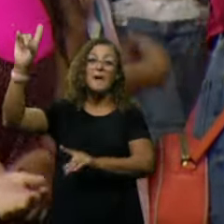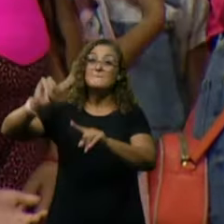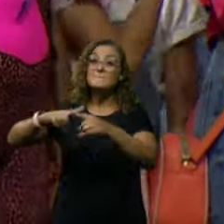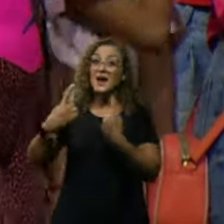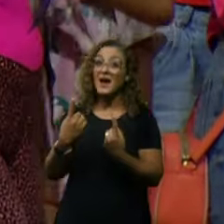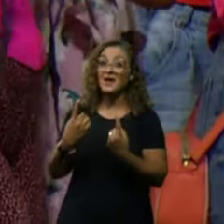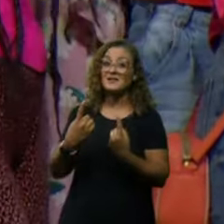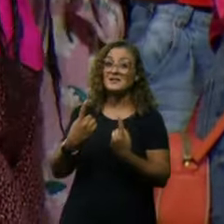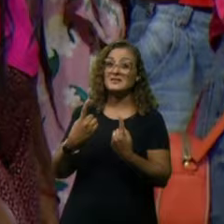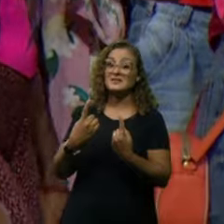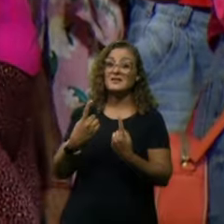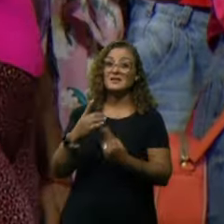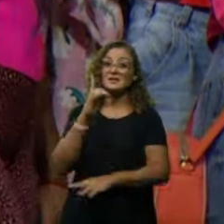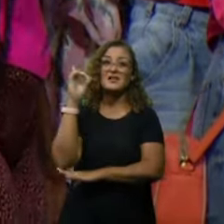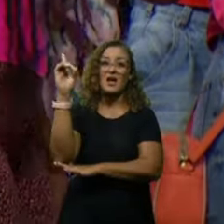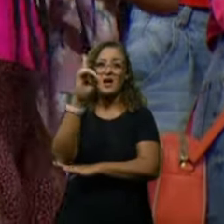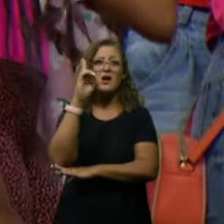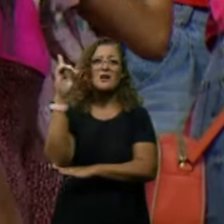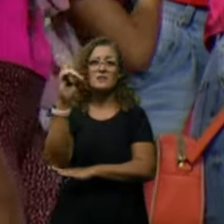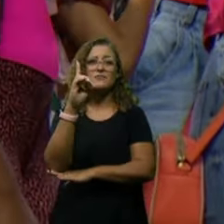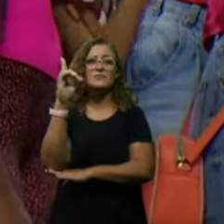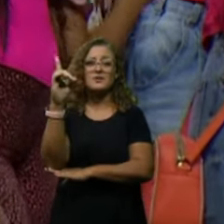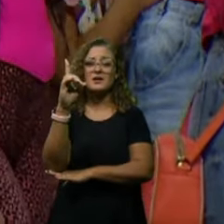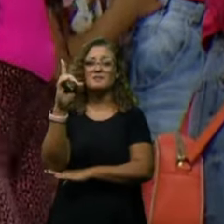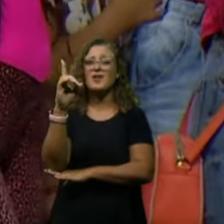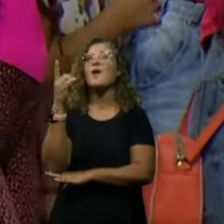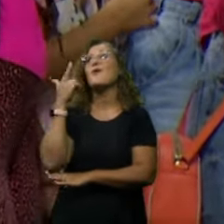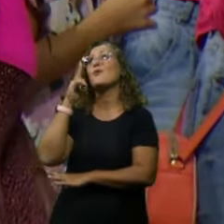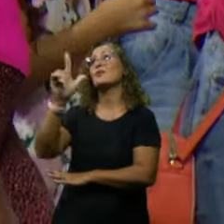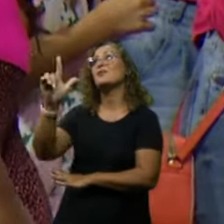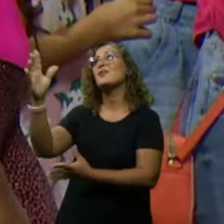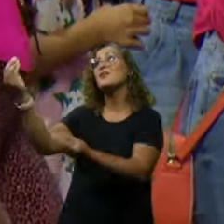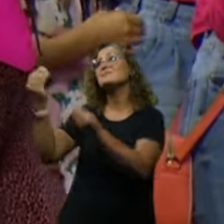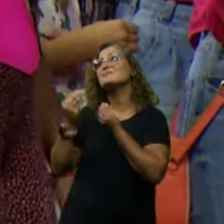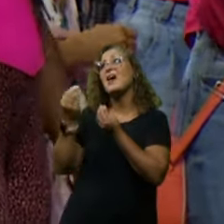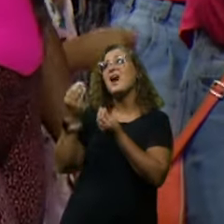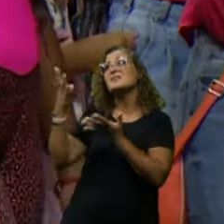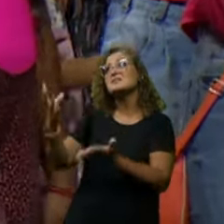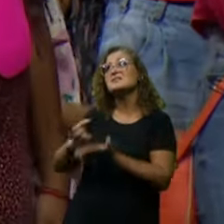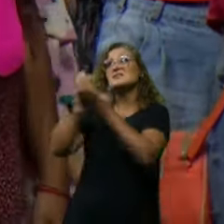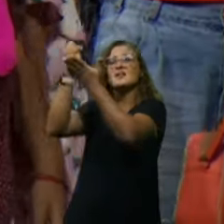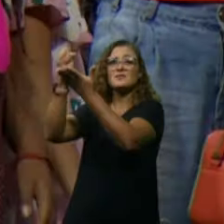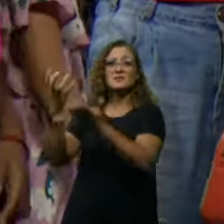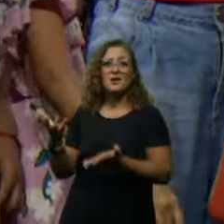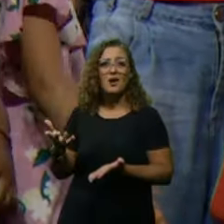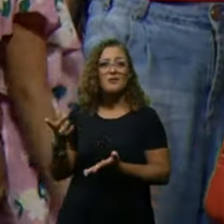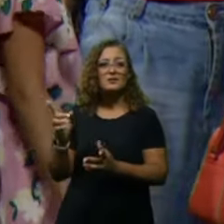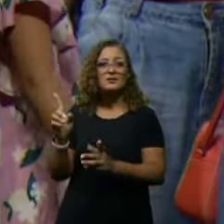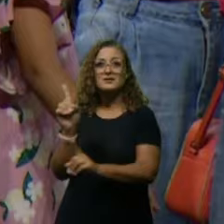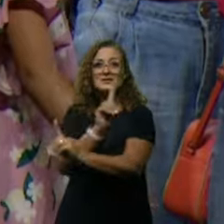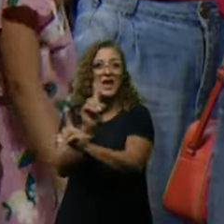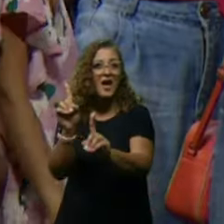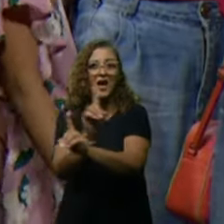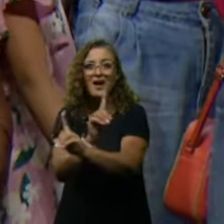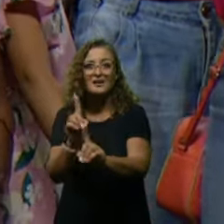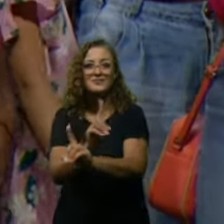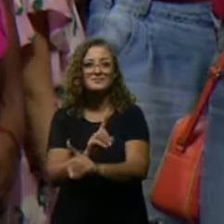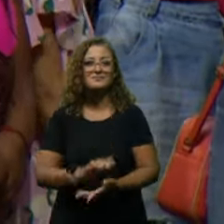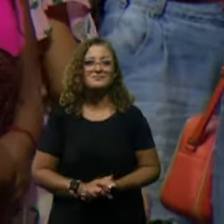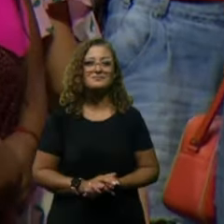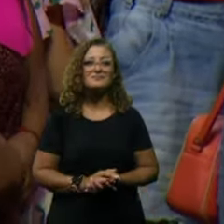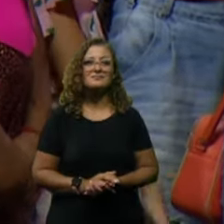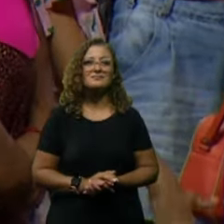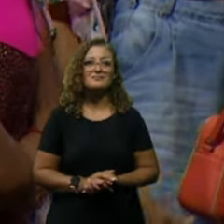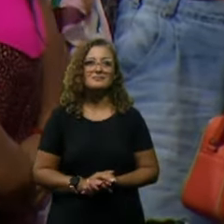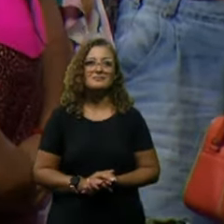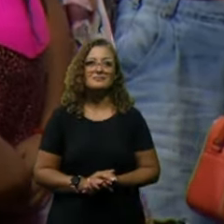dele de Deus nos 51 que ele perde torna a dar-me o que salvação torna a dar-me o que a gente então vou perguntar de